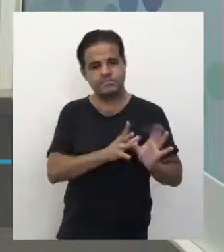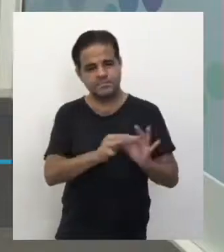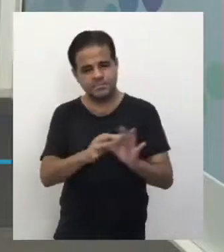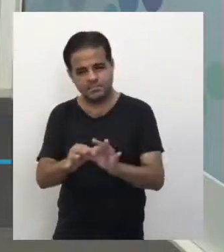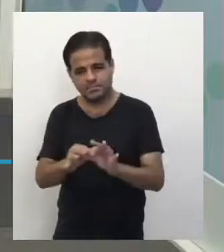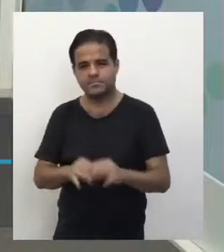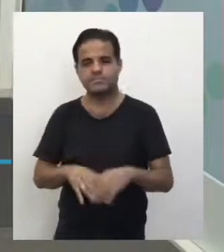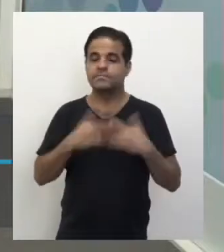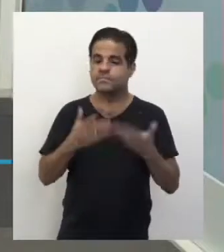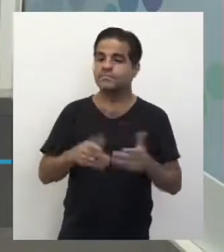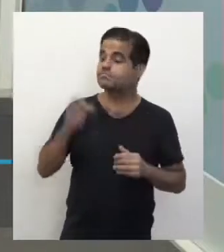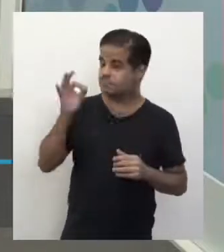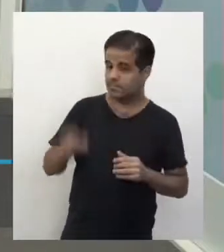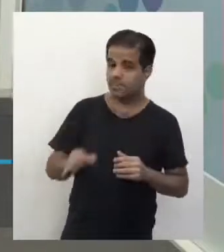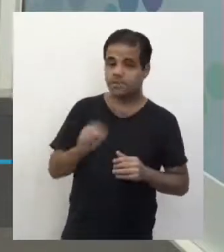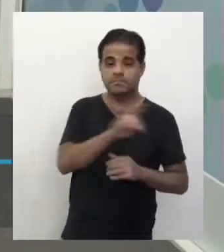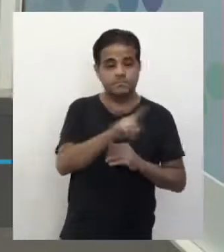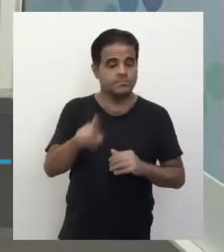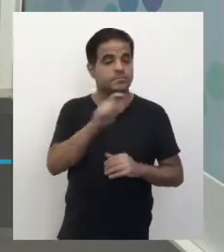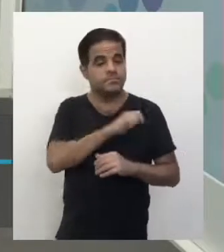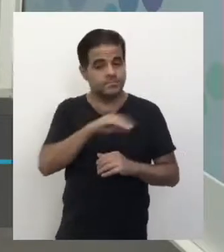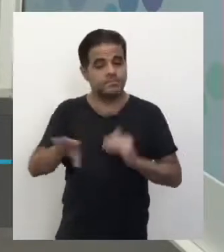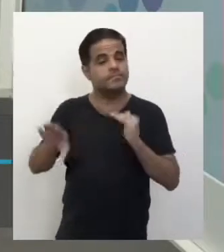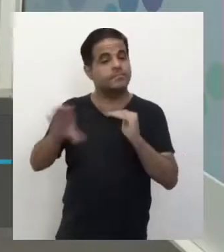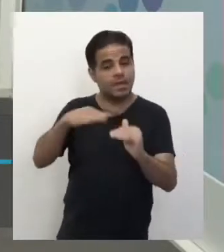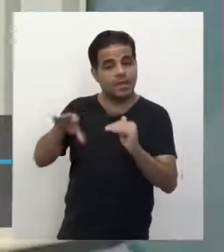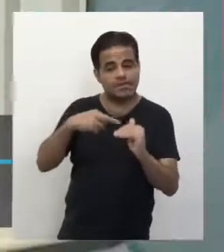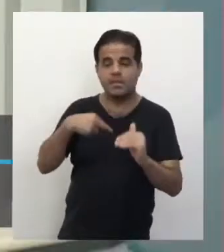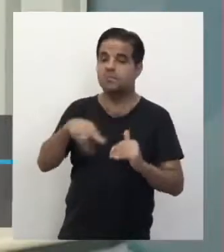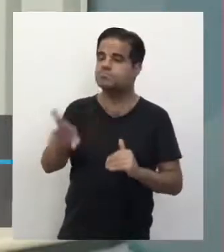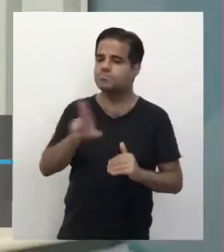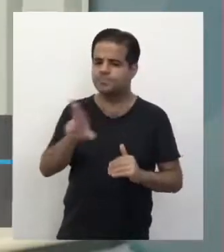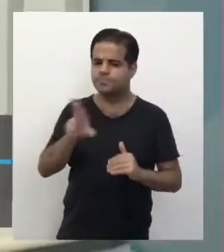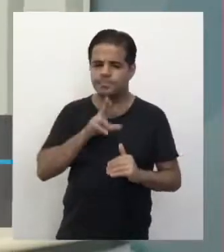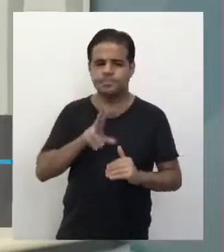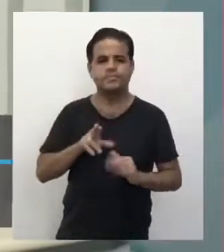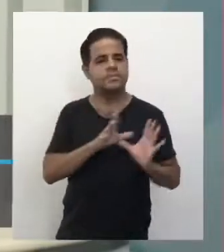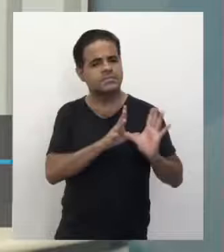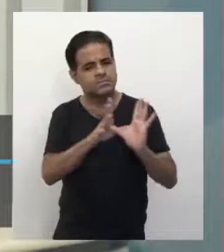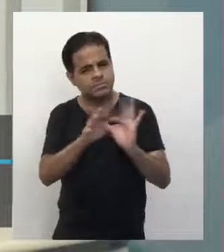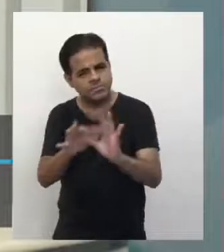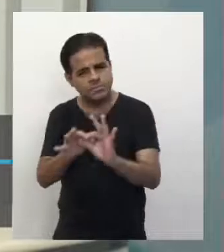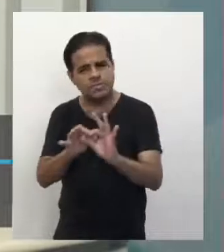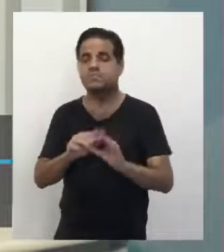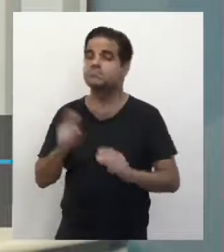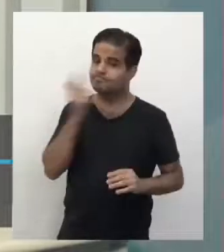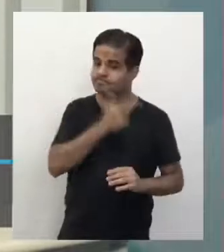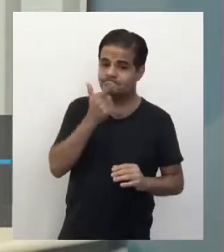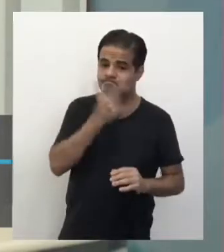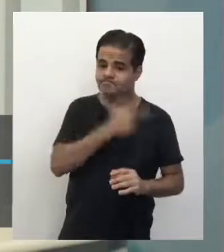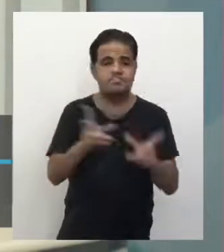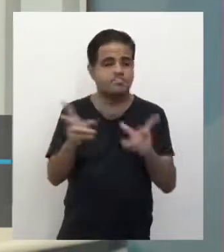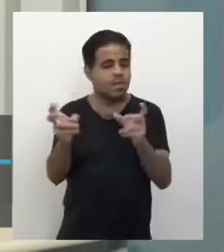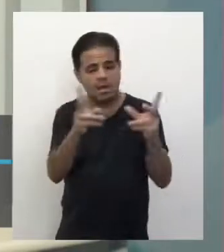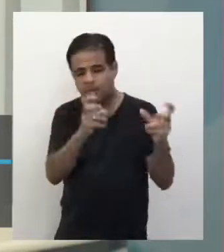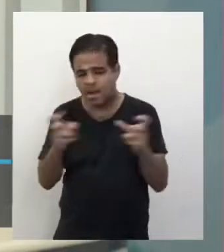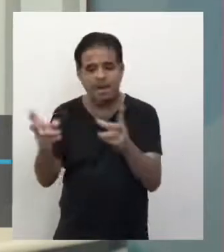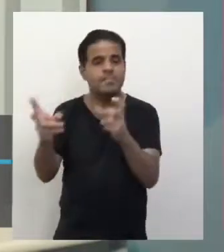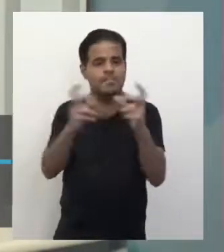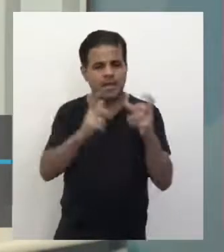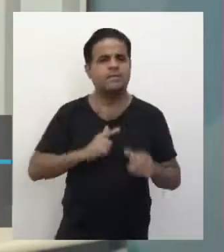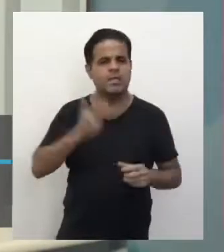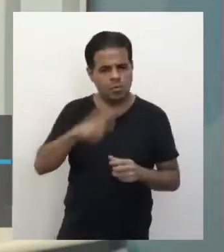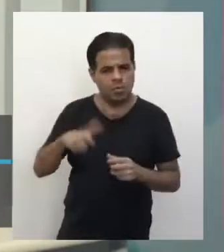né? Então, sim. Exatamente. Vocês, os alunos, mandaram as respostas falando exatamente desse contexto que eles conseguiram perceber. Existem